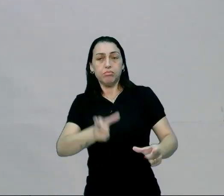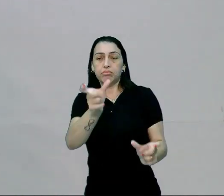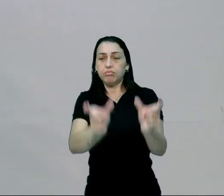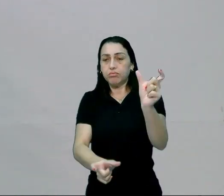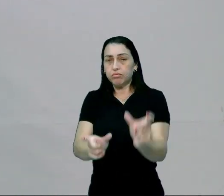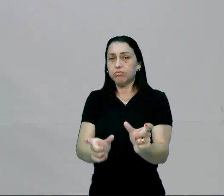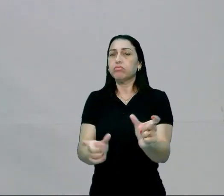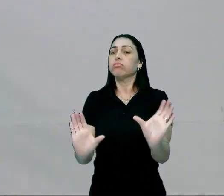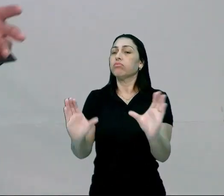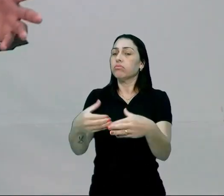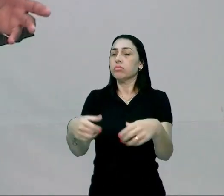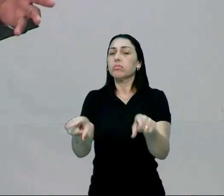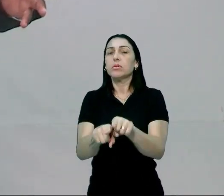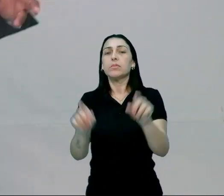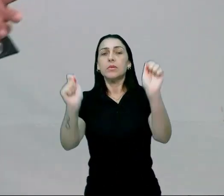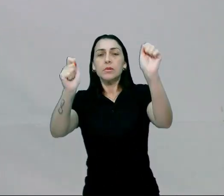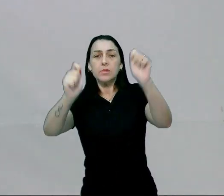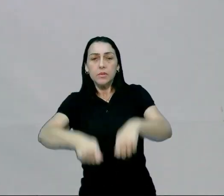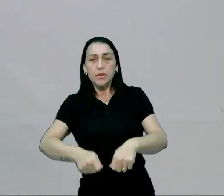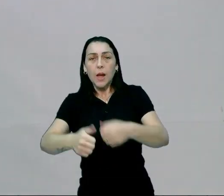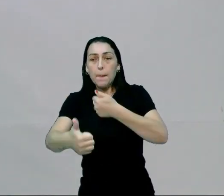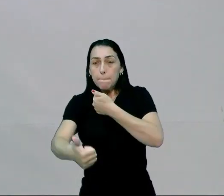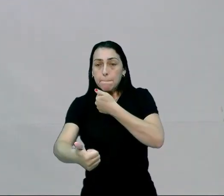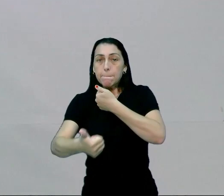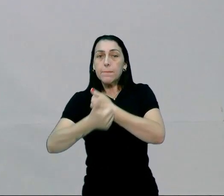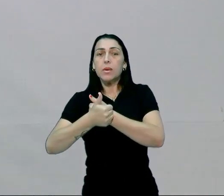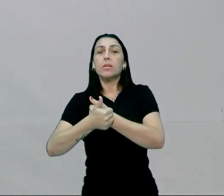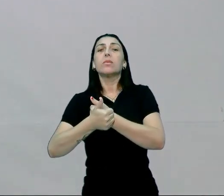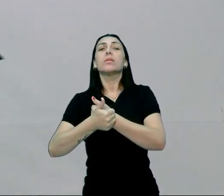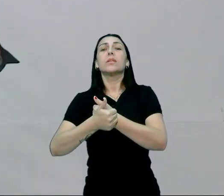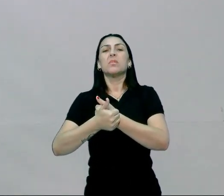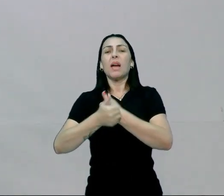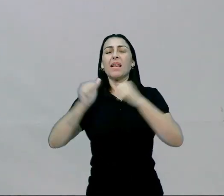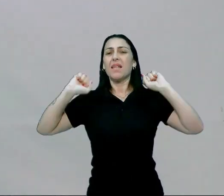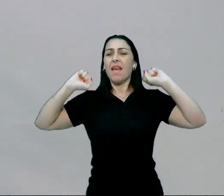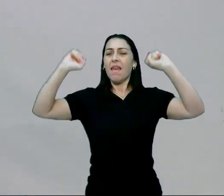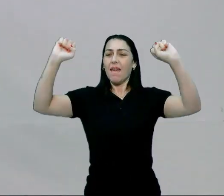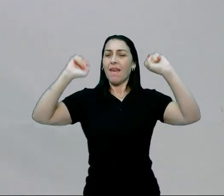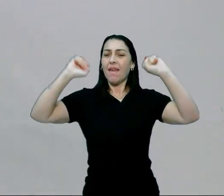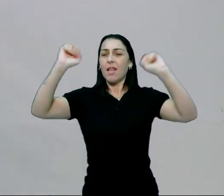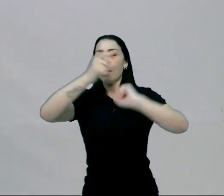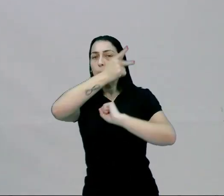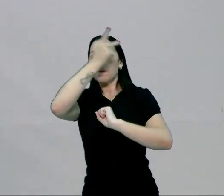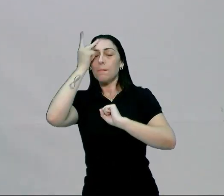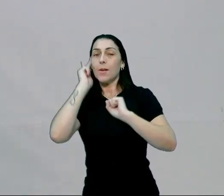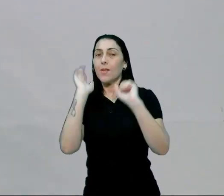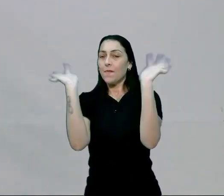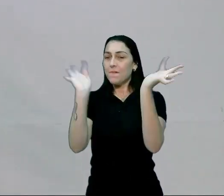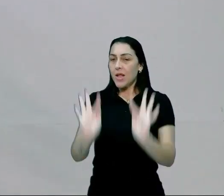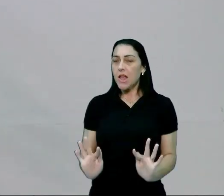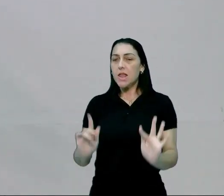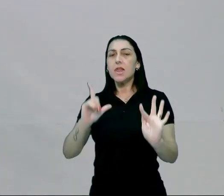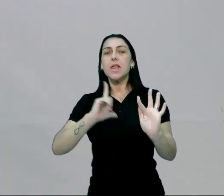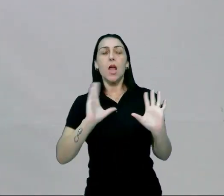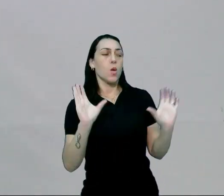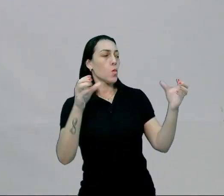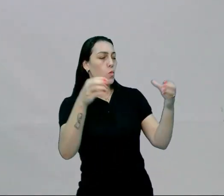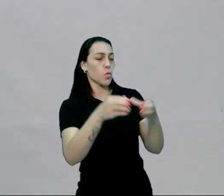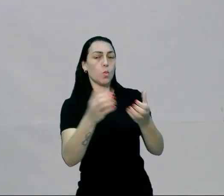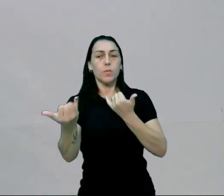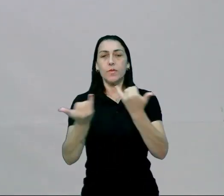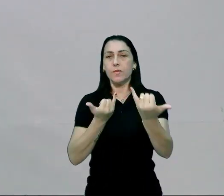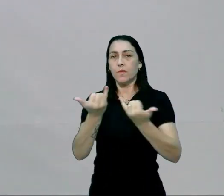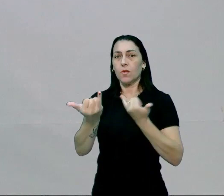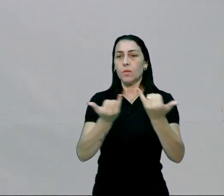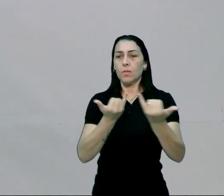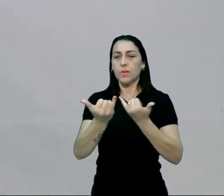essa possibilidade de fazer essa aproximação, tem a torcida, tem o povo ali animadinho, então tem todo um grupo de informações,